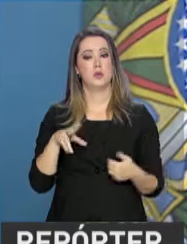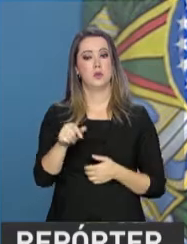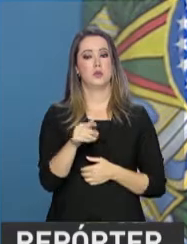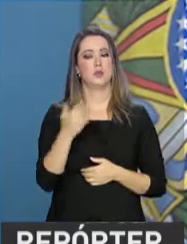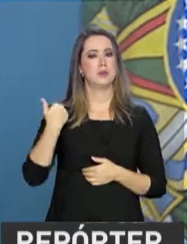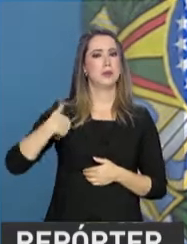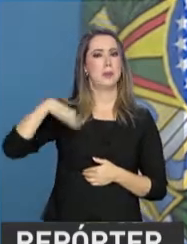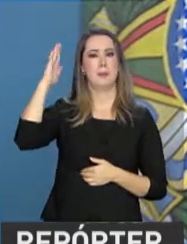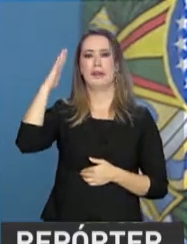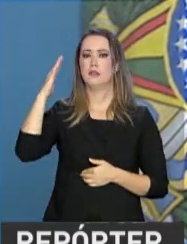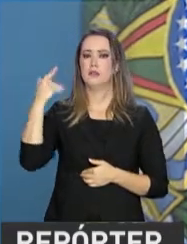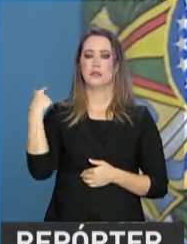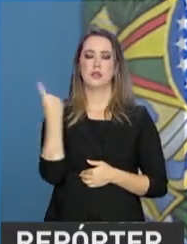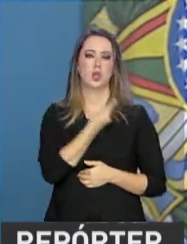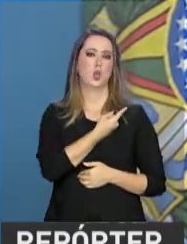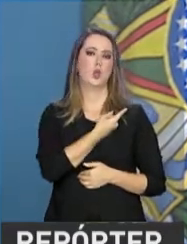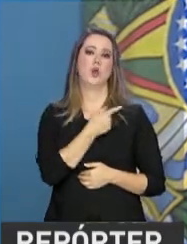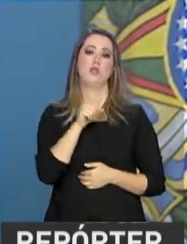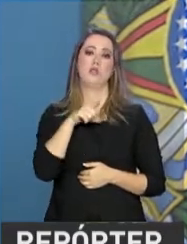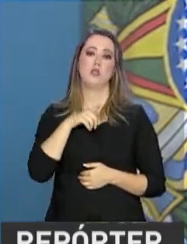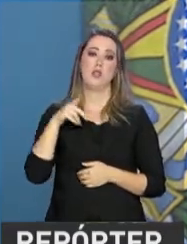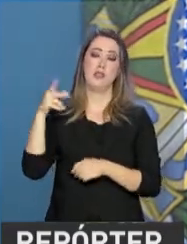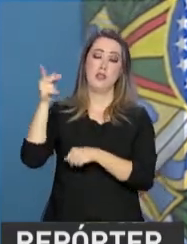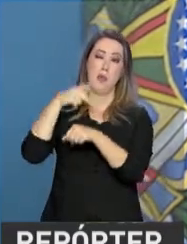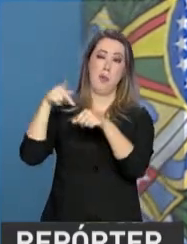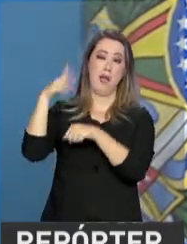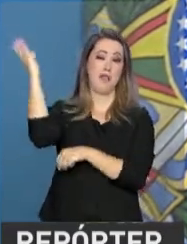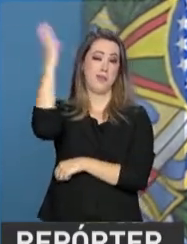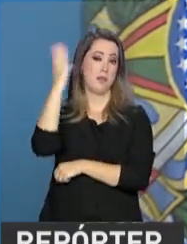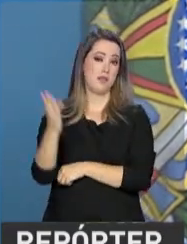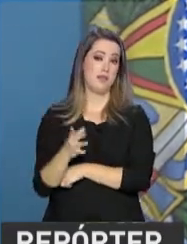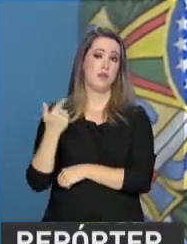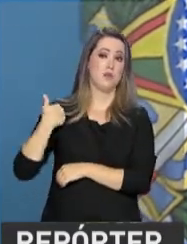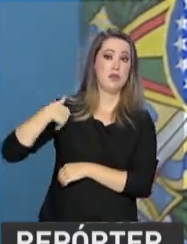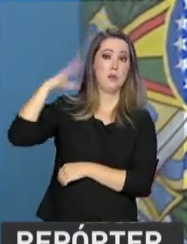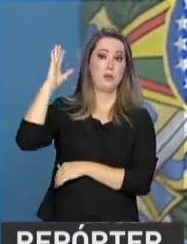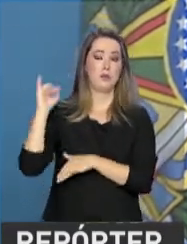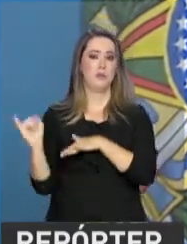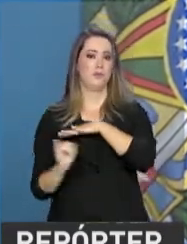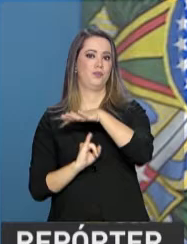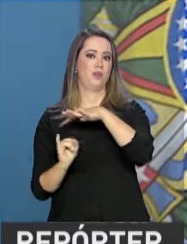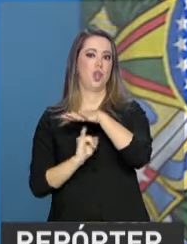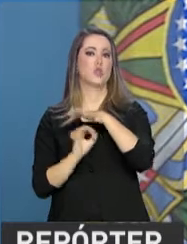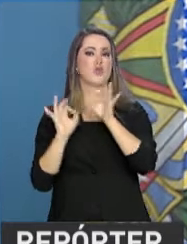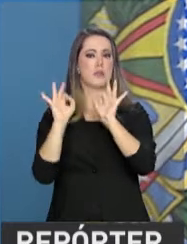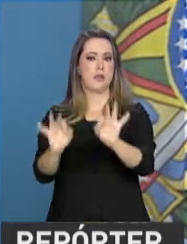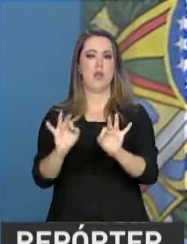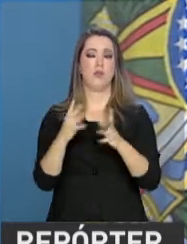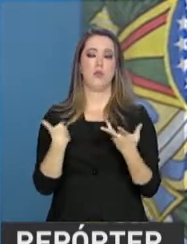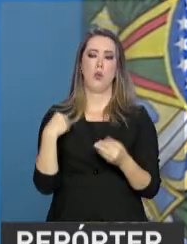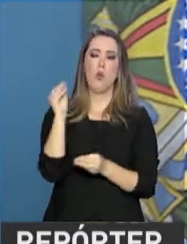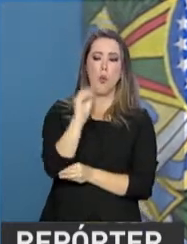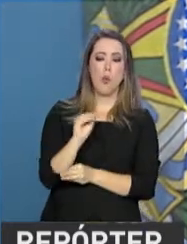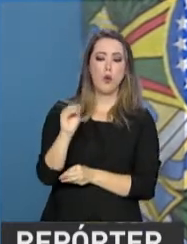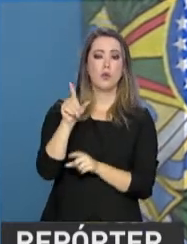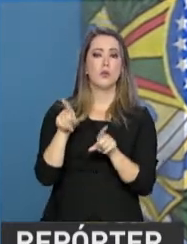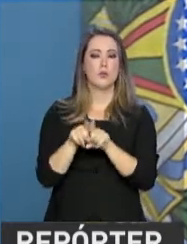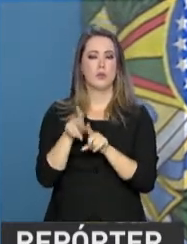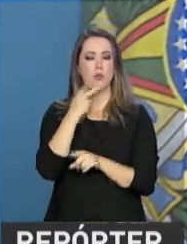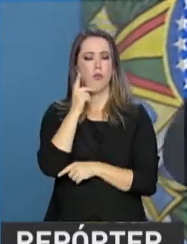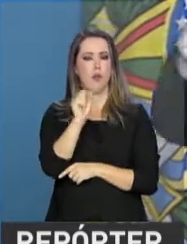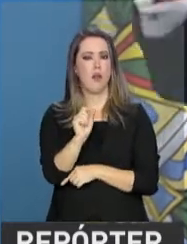acima de todos nós está o país acima de todos nós estão as instituições por isso que o preserva sempre as instituições